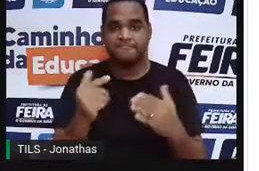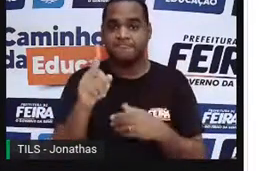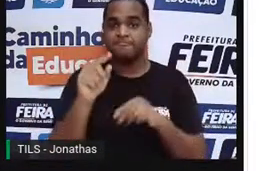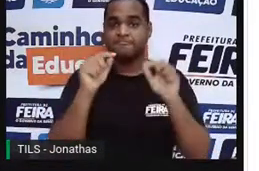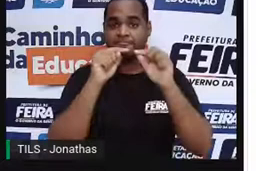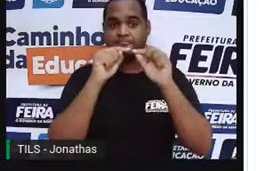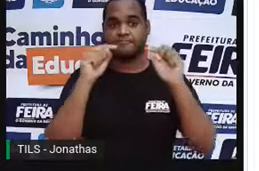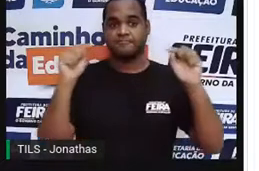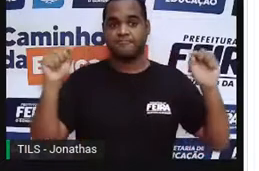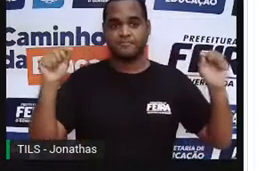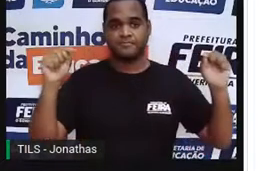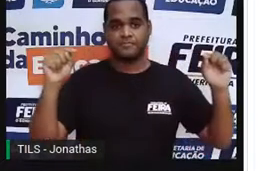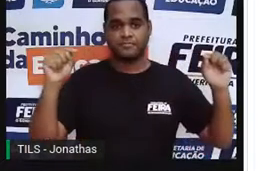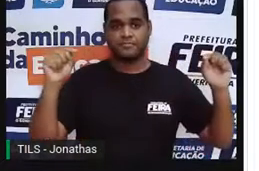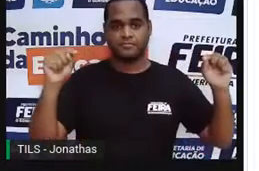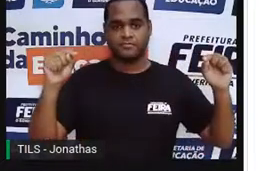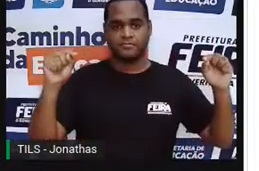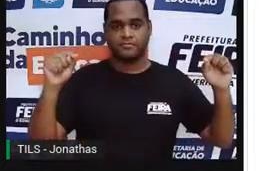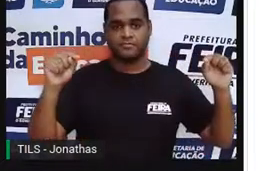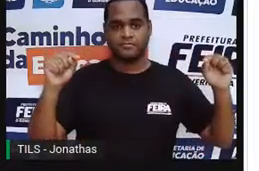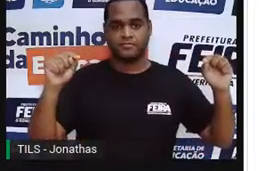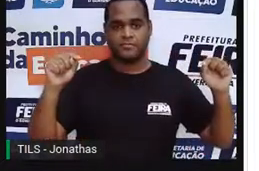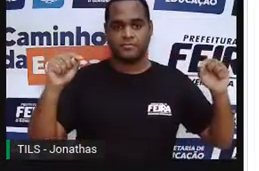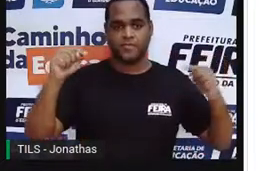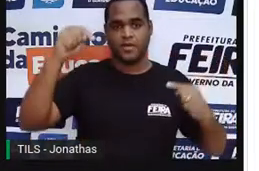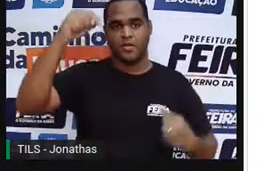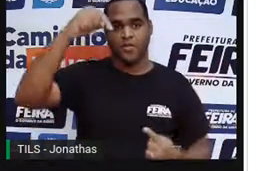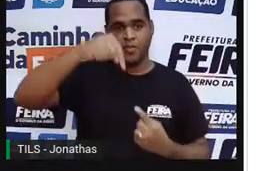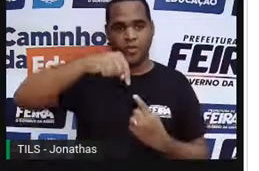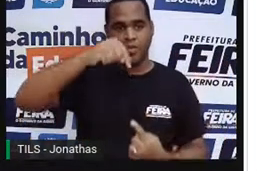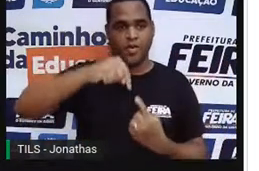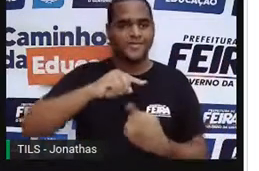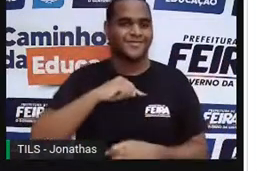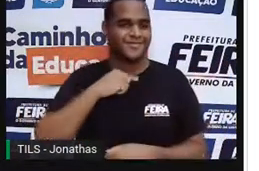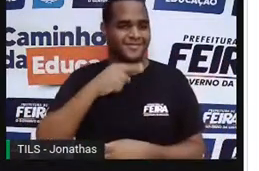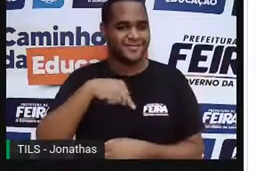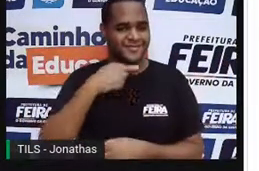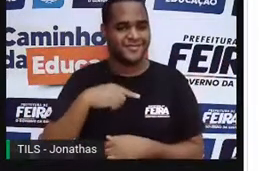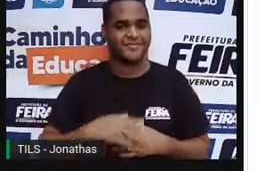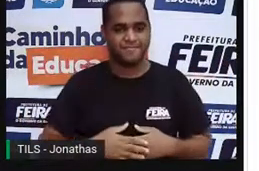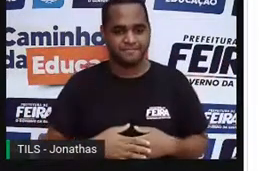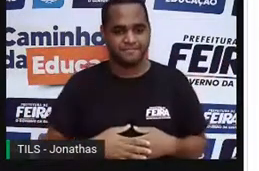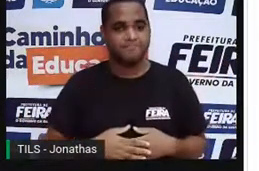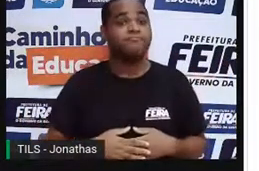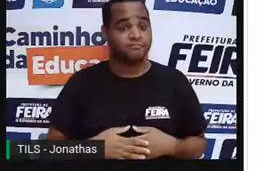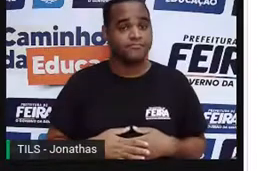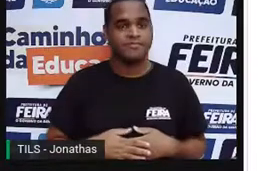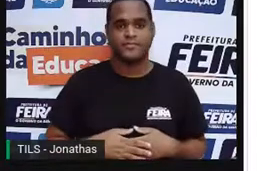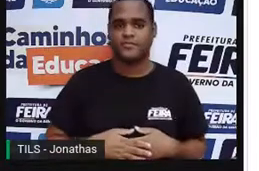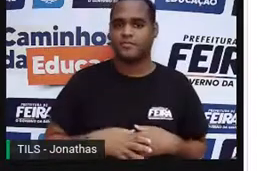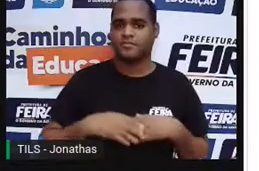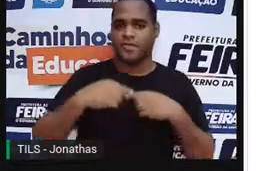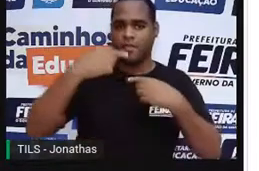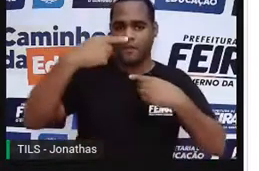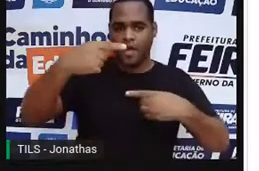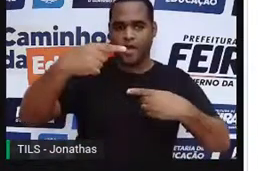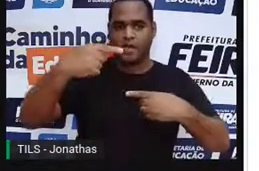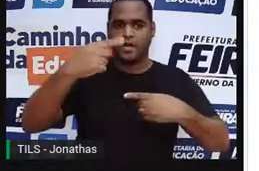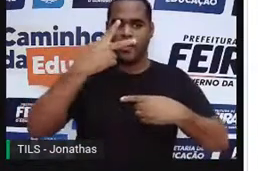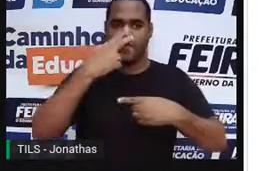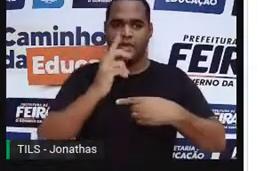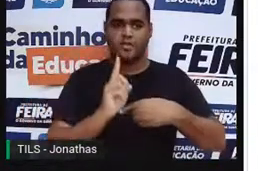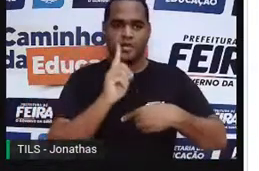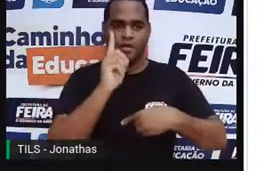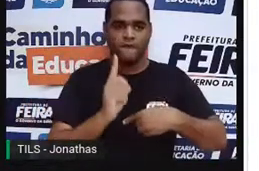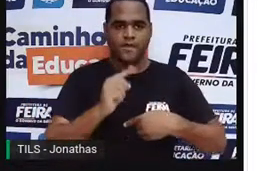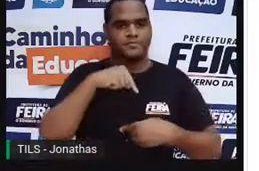cima e não se toca com esse lado de baixo Então eu tenho aqui um par de lados Paralelos